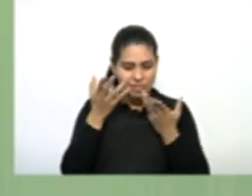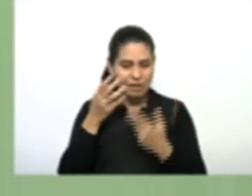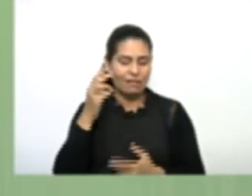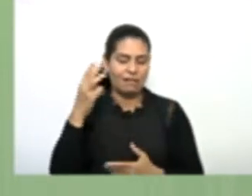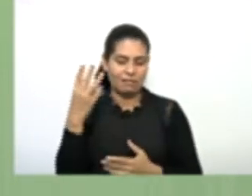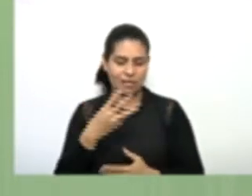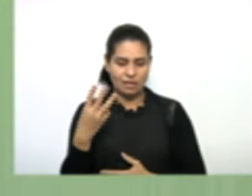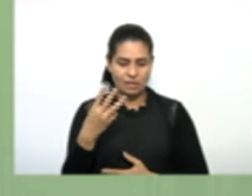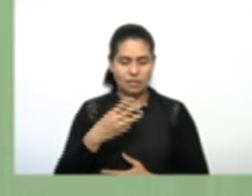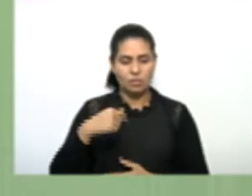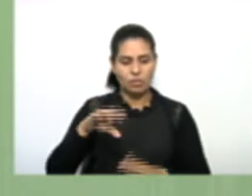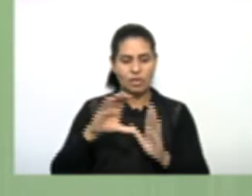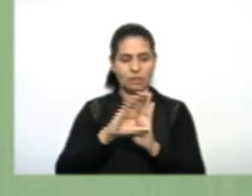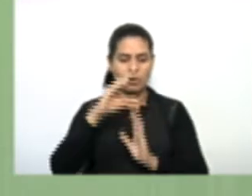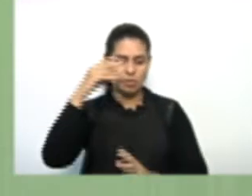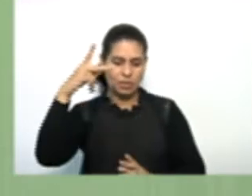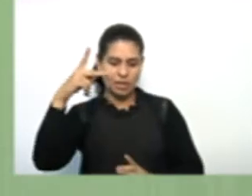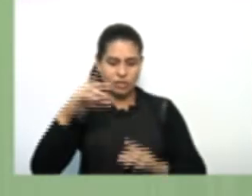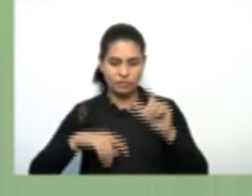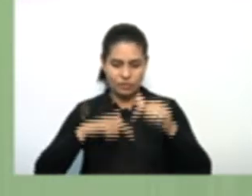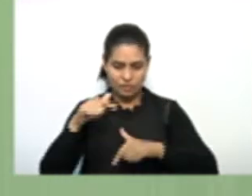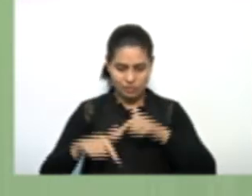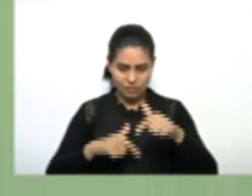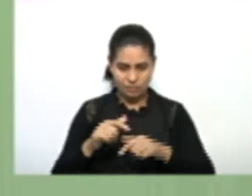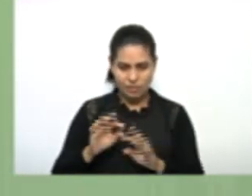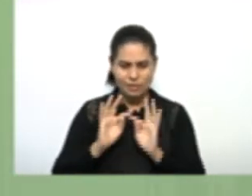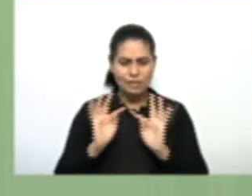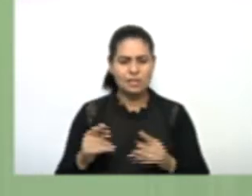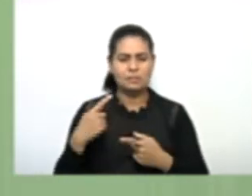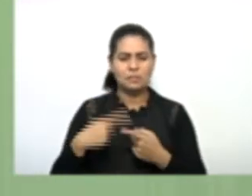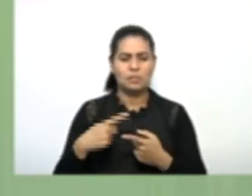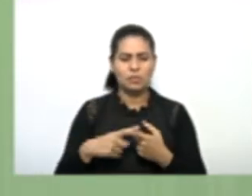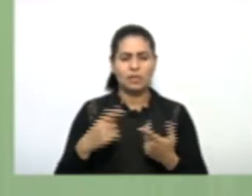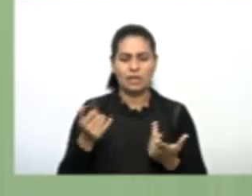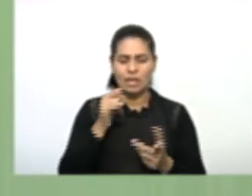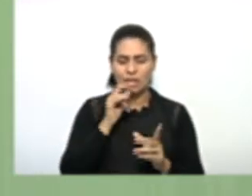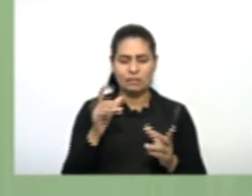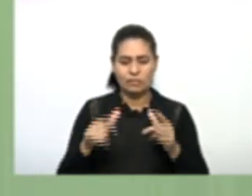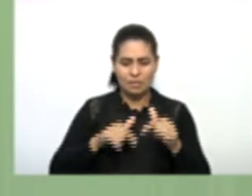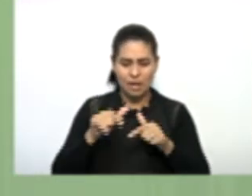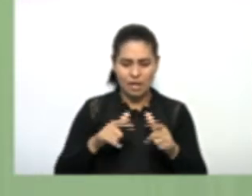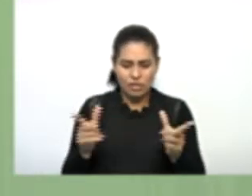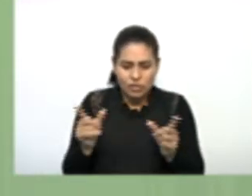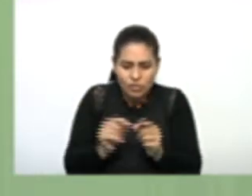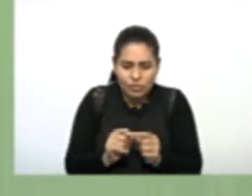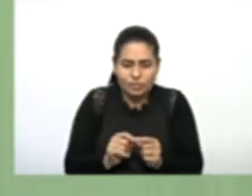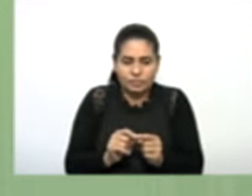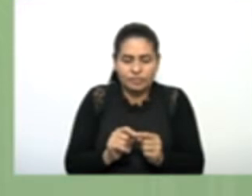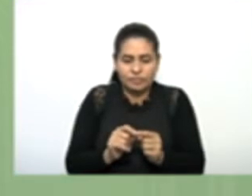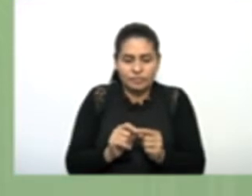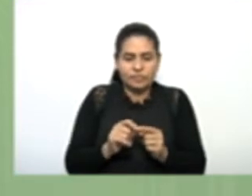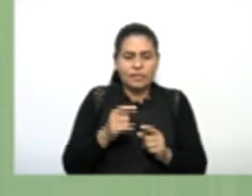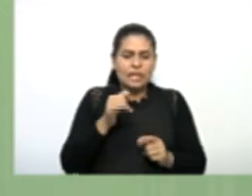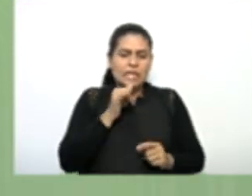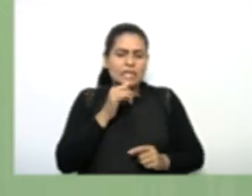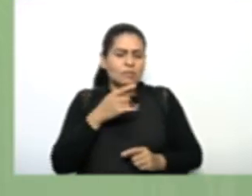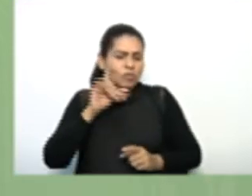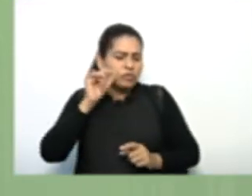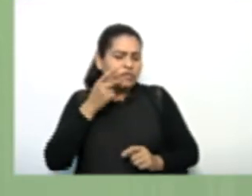por intermédio das cooperativas de trabalho, simplesmente por reduzir os encargos trabalhistas.